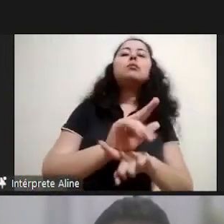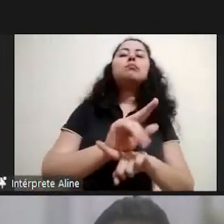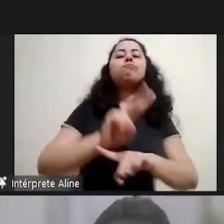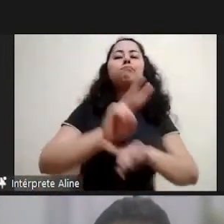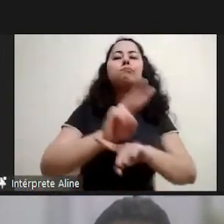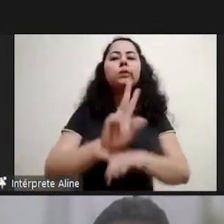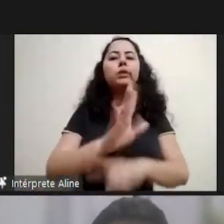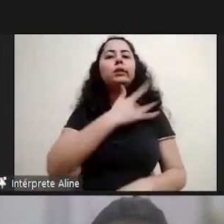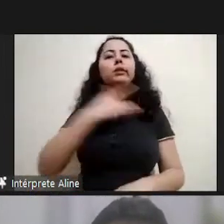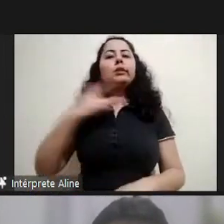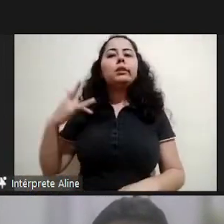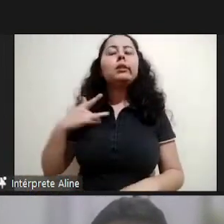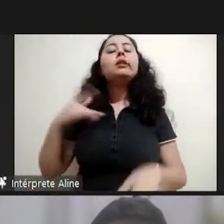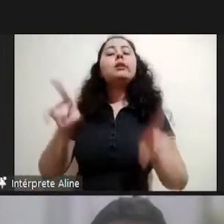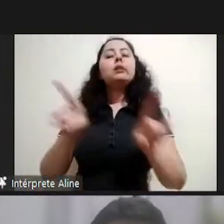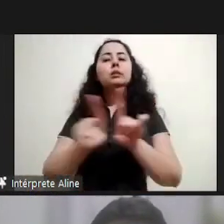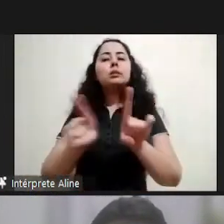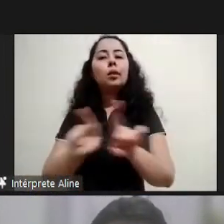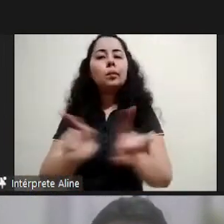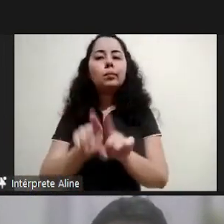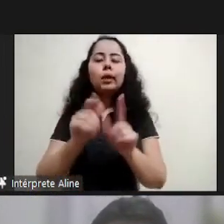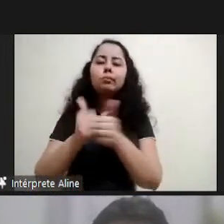Nutricional,